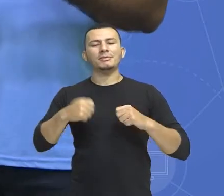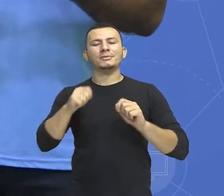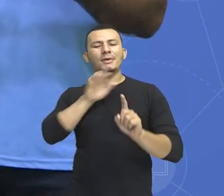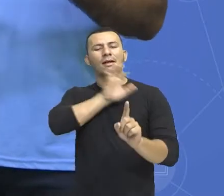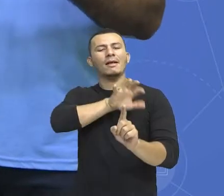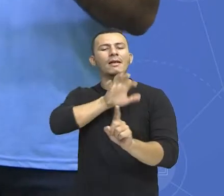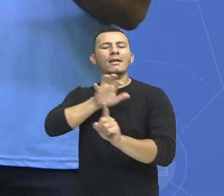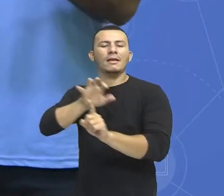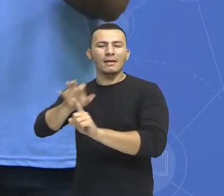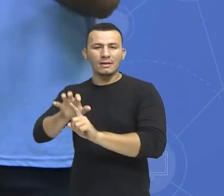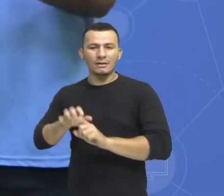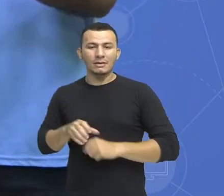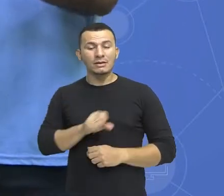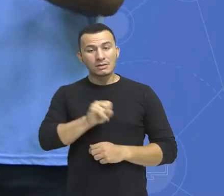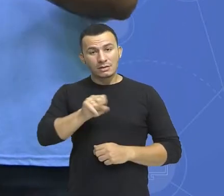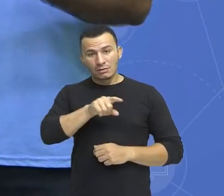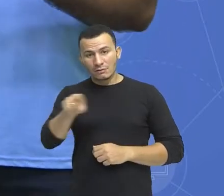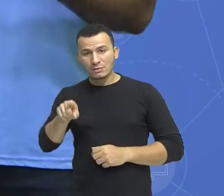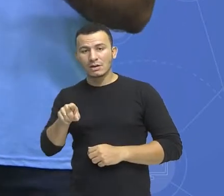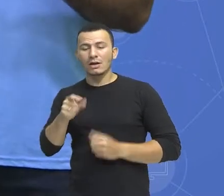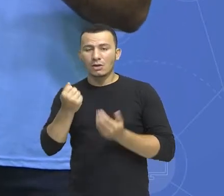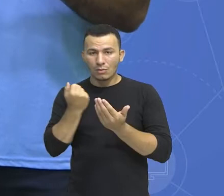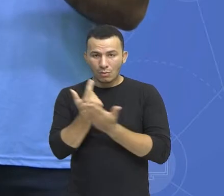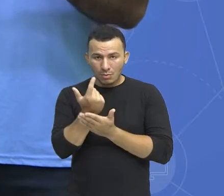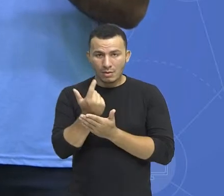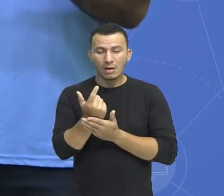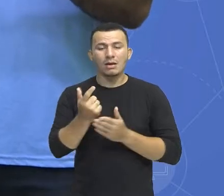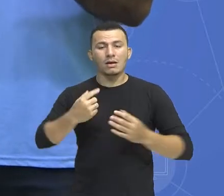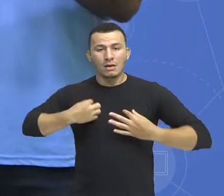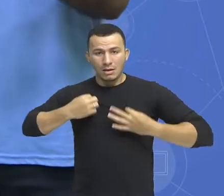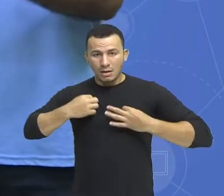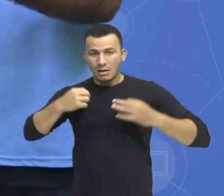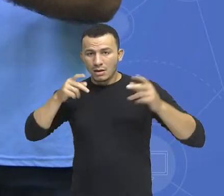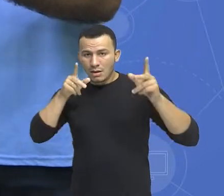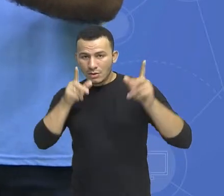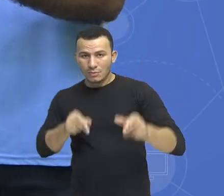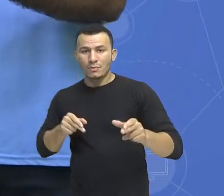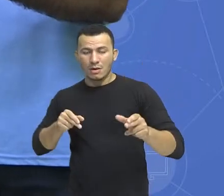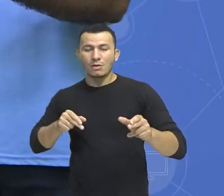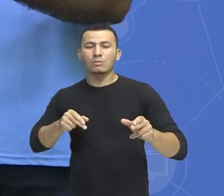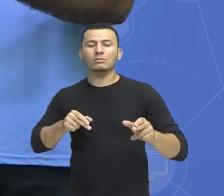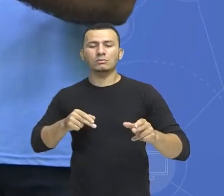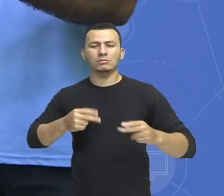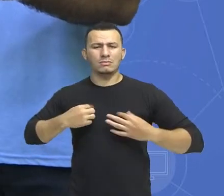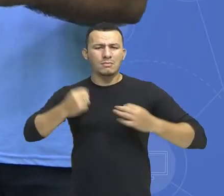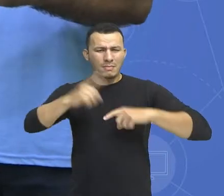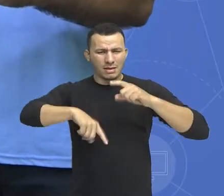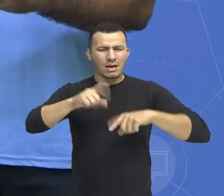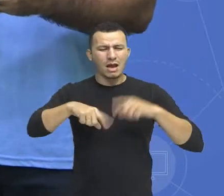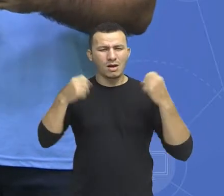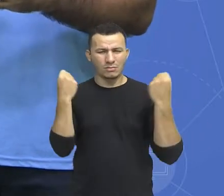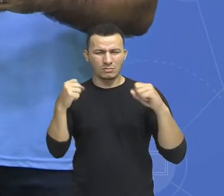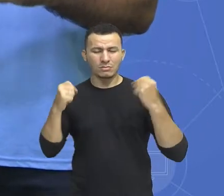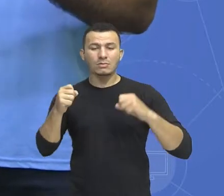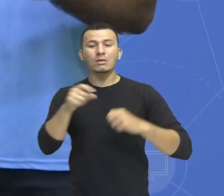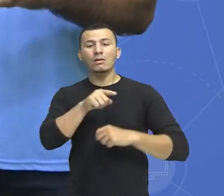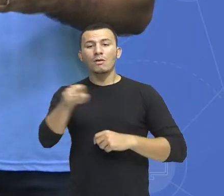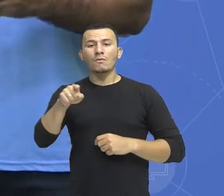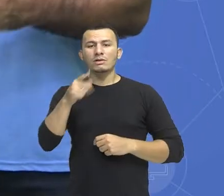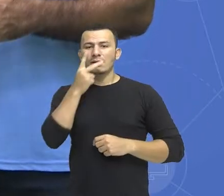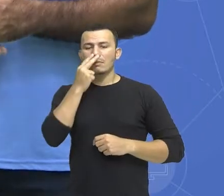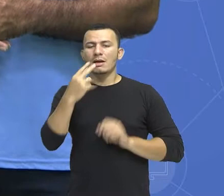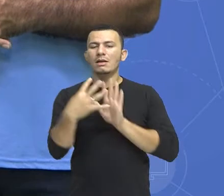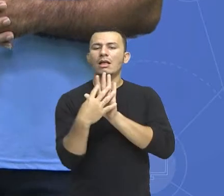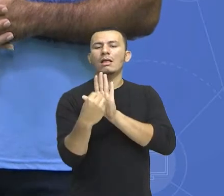que para você comprar, na hora que você compra aqueles produtos, é como se você de repente se